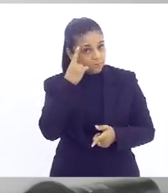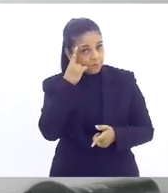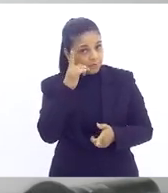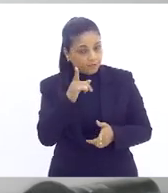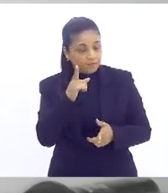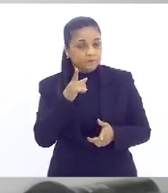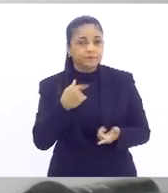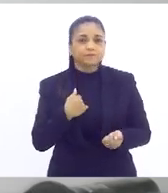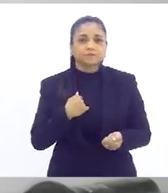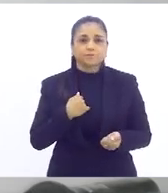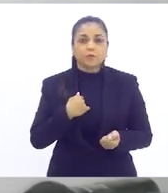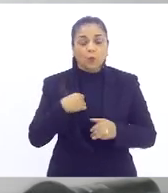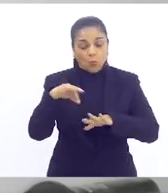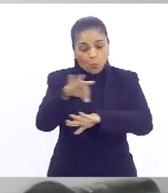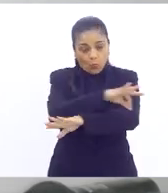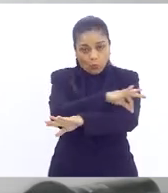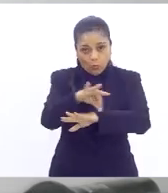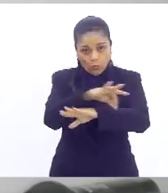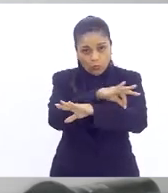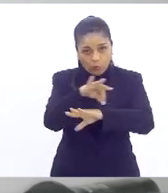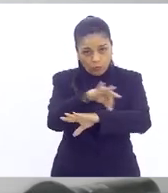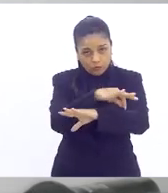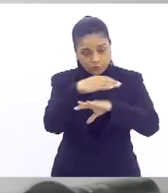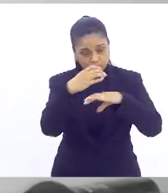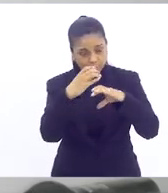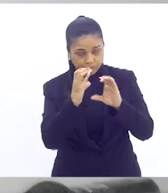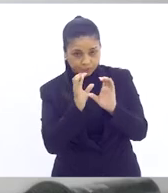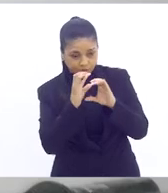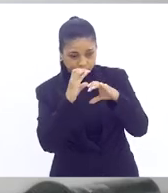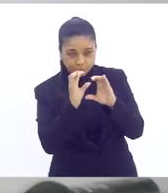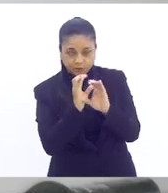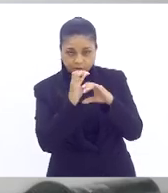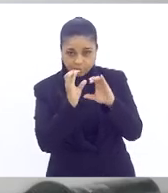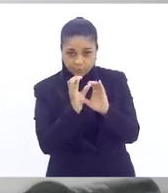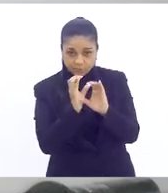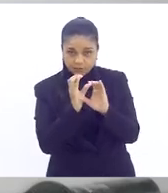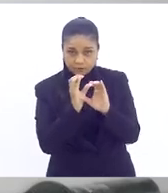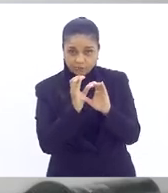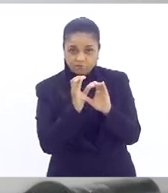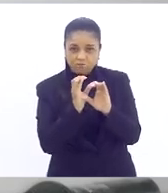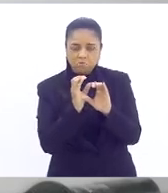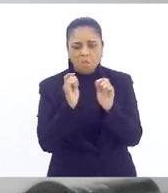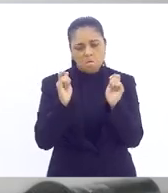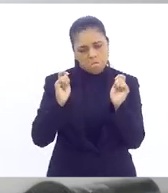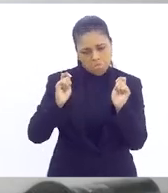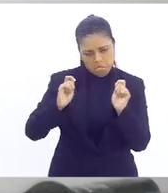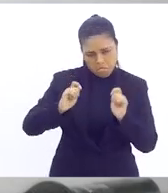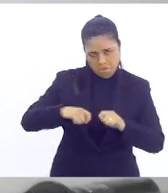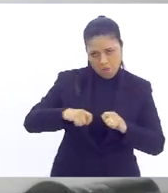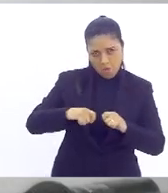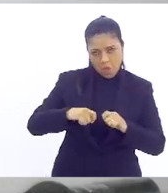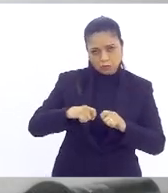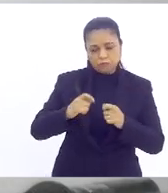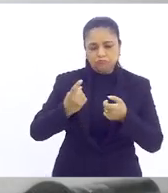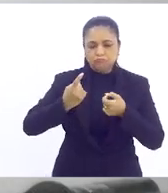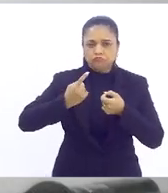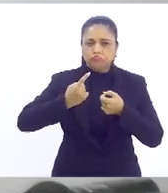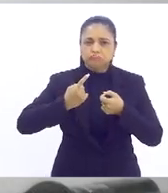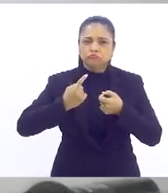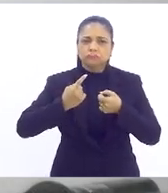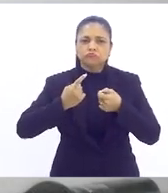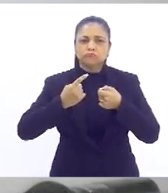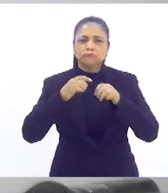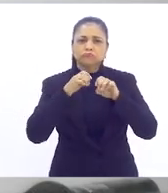vamos lá o arquiteto Claro arquiteto pode ser arquiteto de interior pode ser